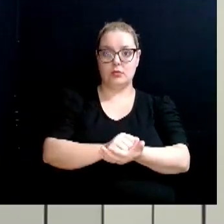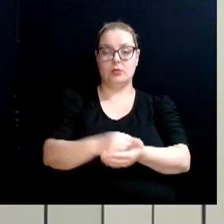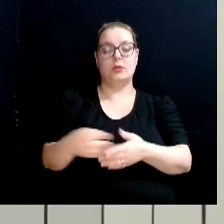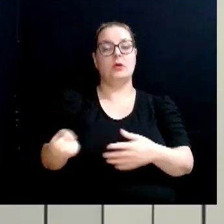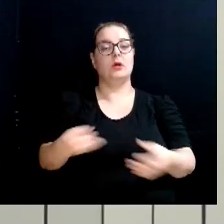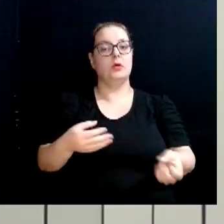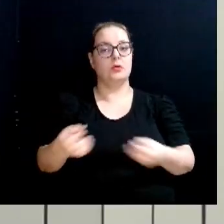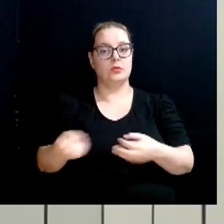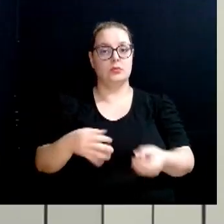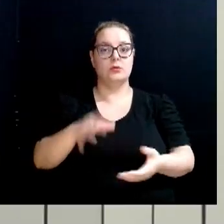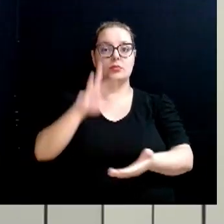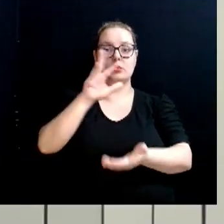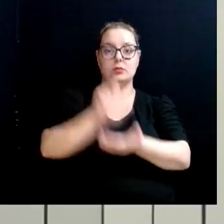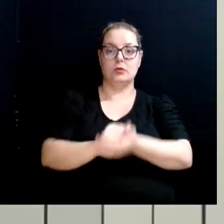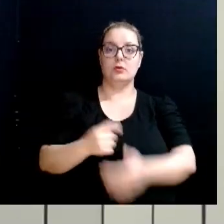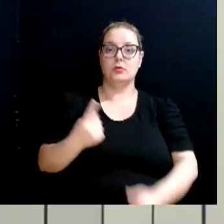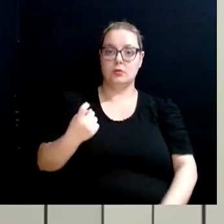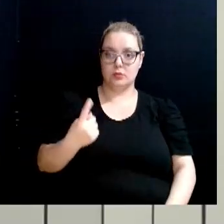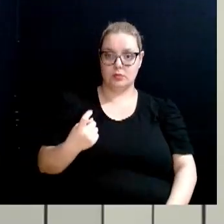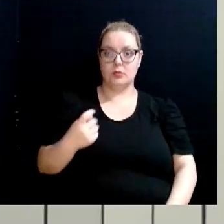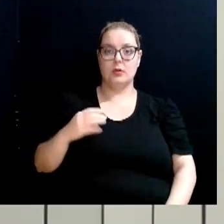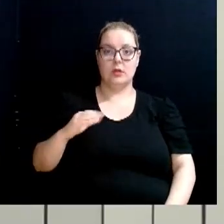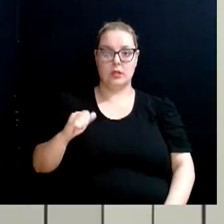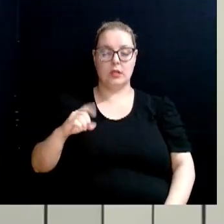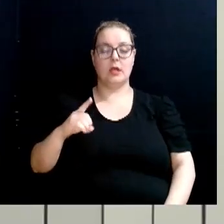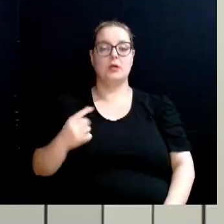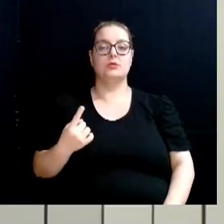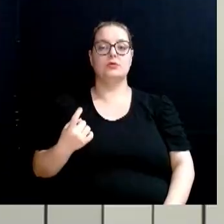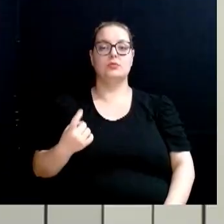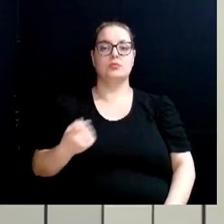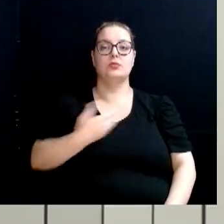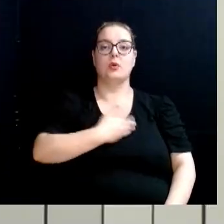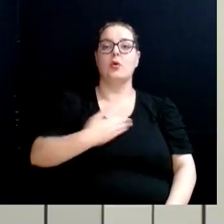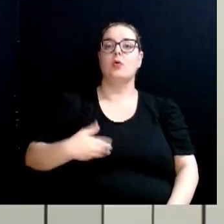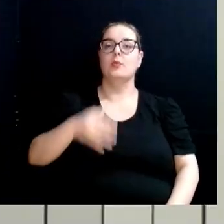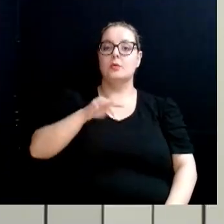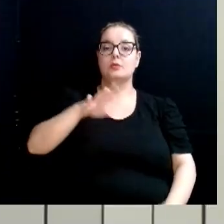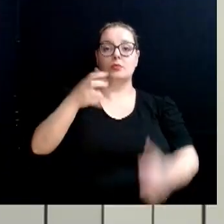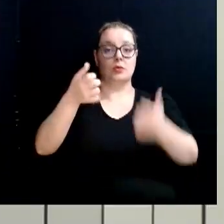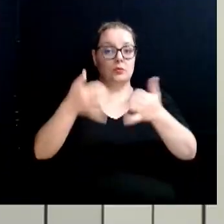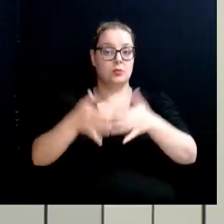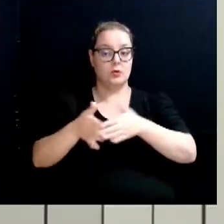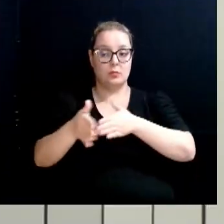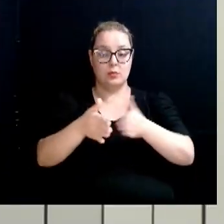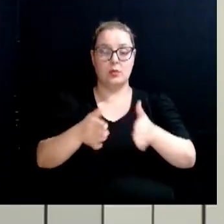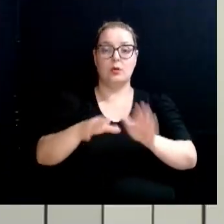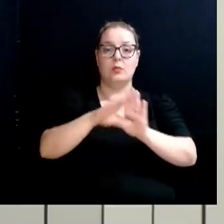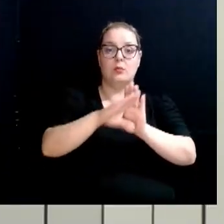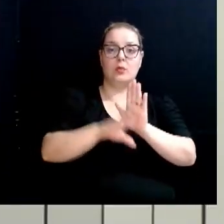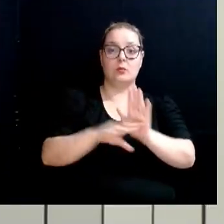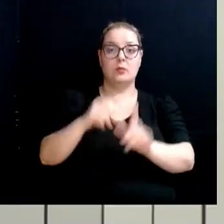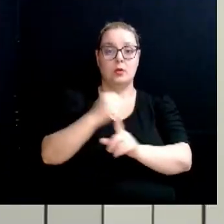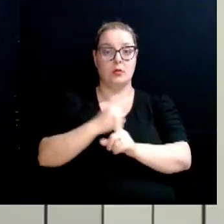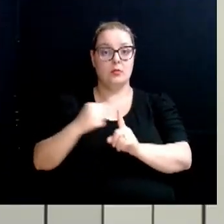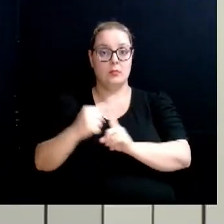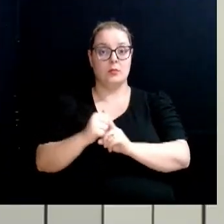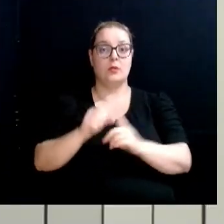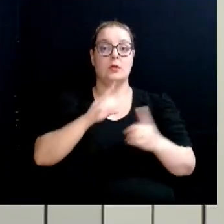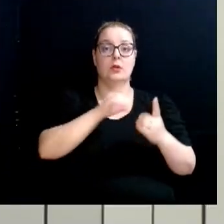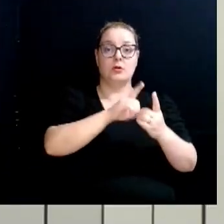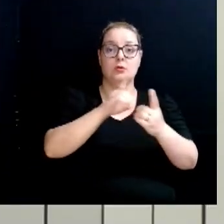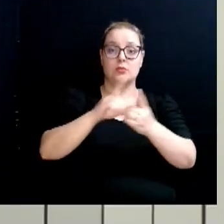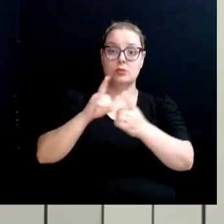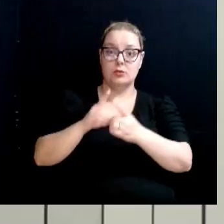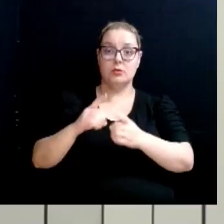CAD Único, Cadastro Único do Governo Federal, orientações sobre programas sociais, atendimento de